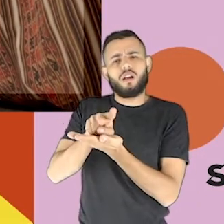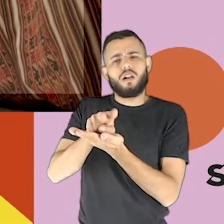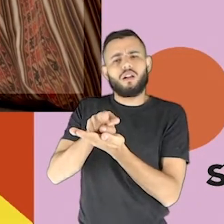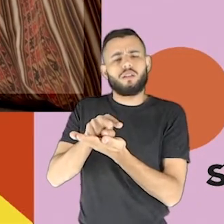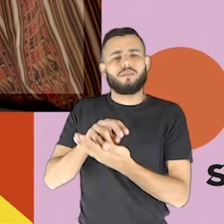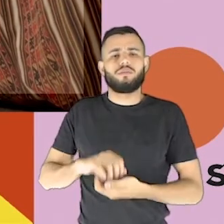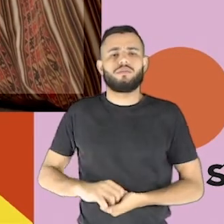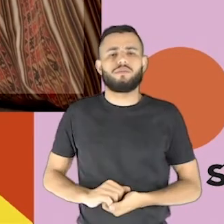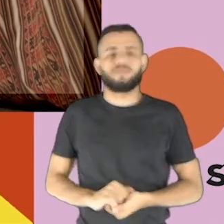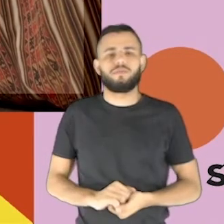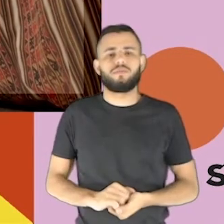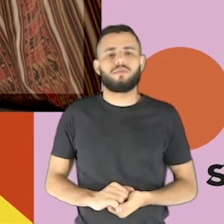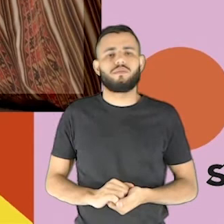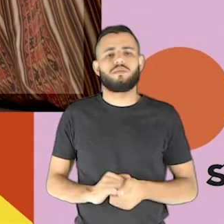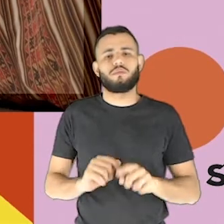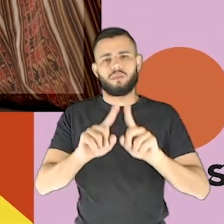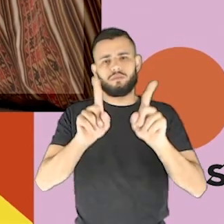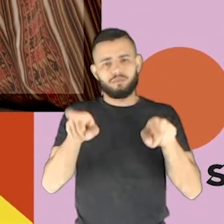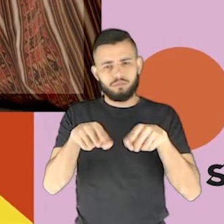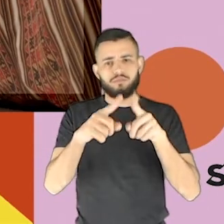grande.